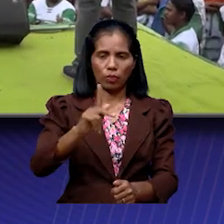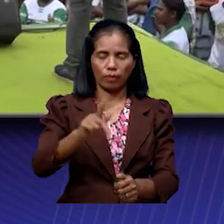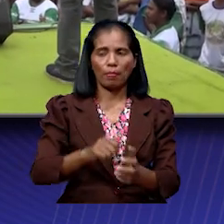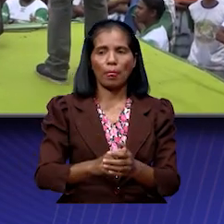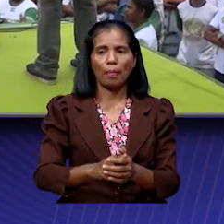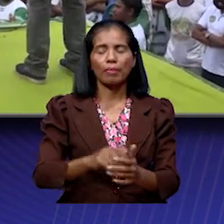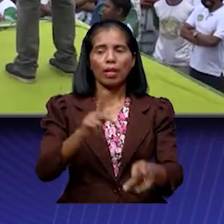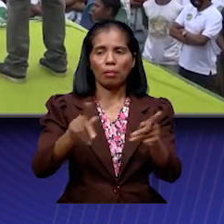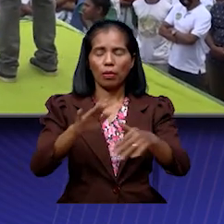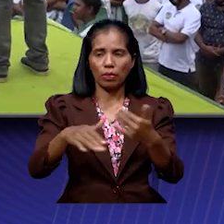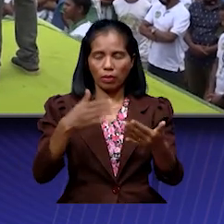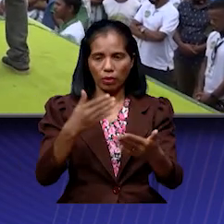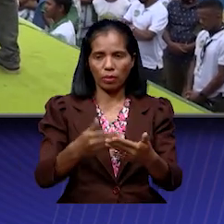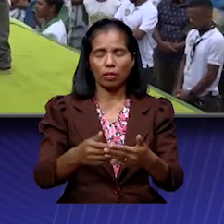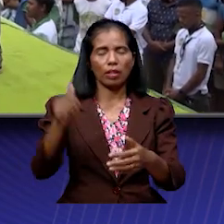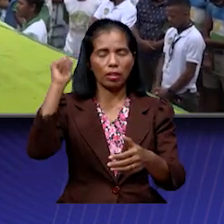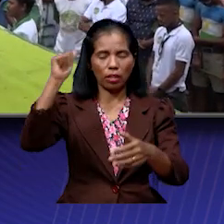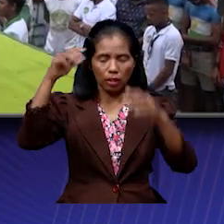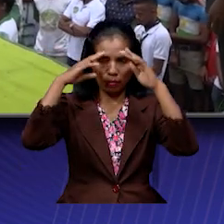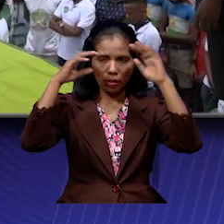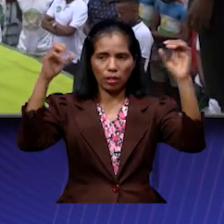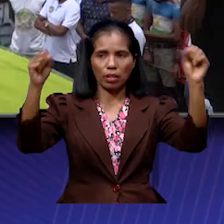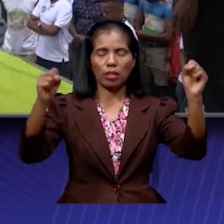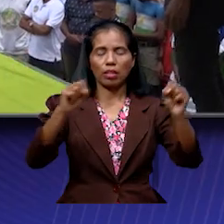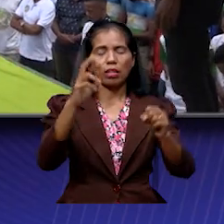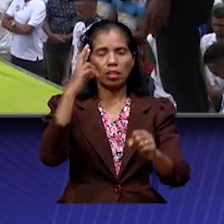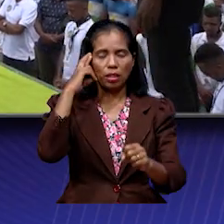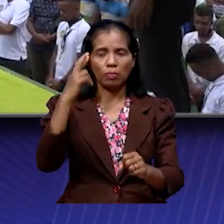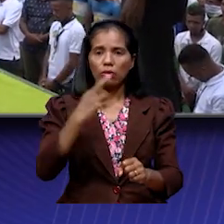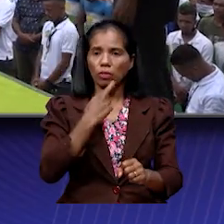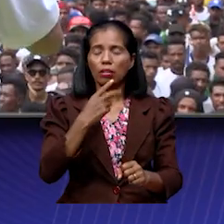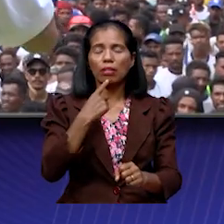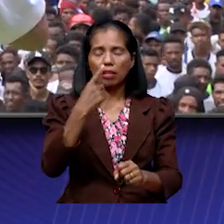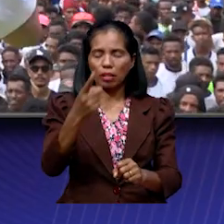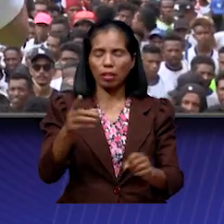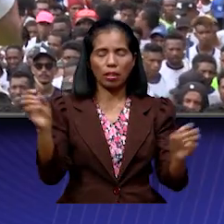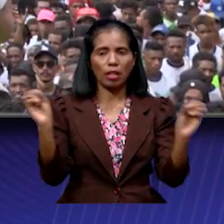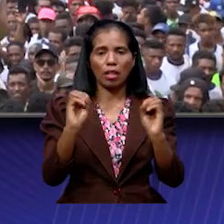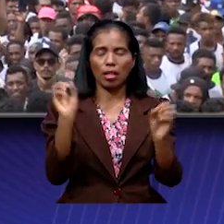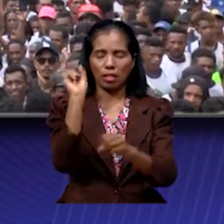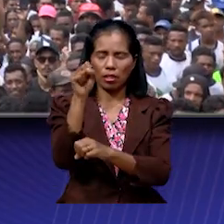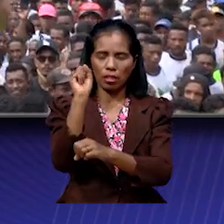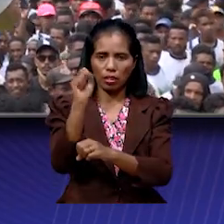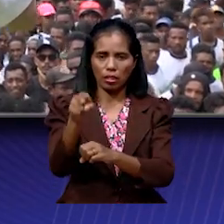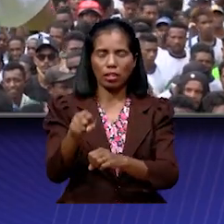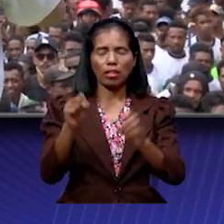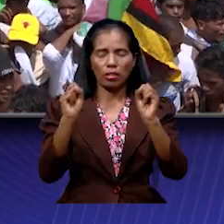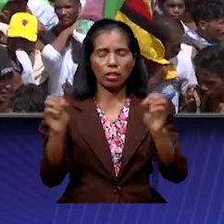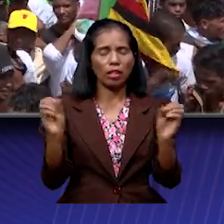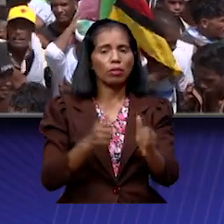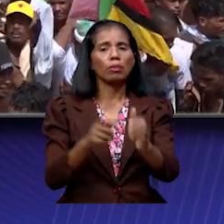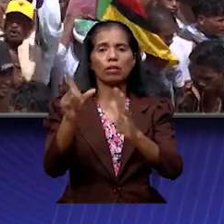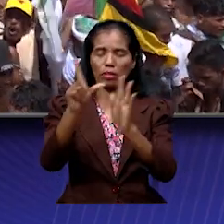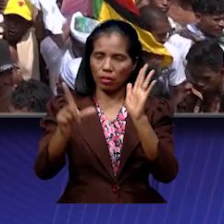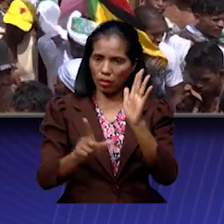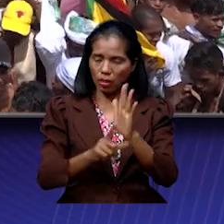no simpatizante Sira, candidato presidente da República José Ramos Horta Hateten, niela concorda ho acto inconstitucional, nebe